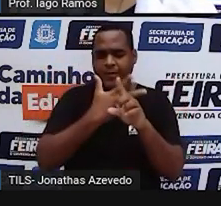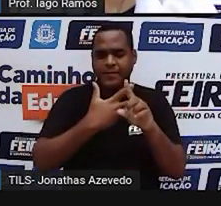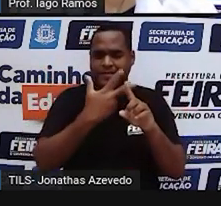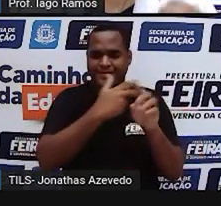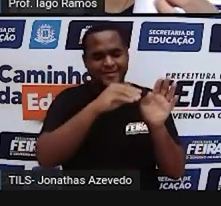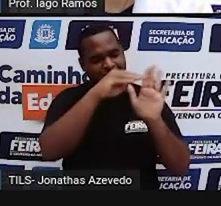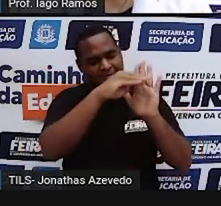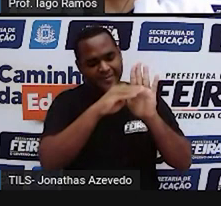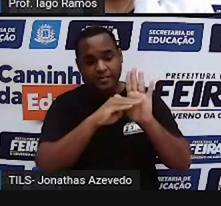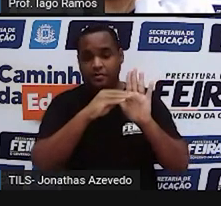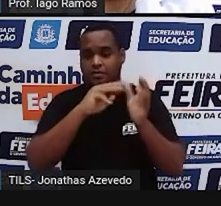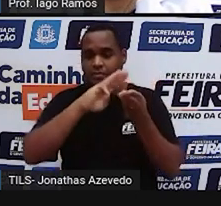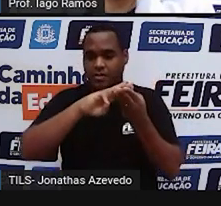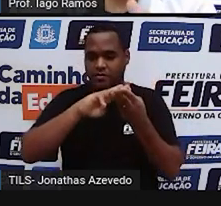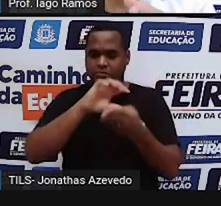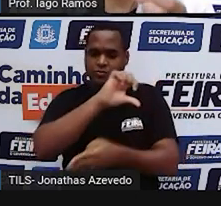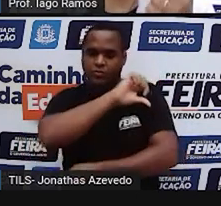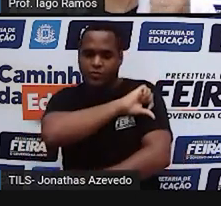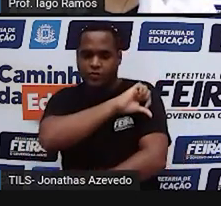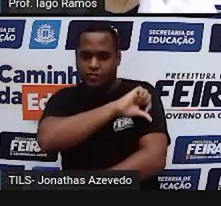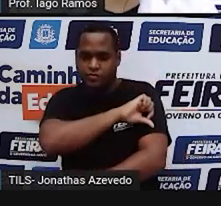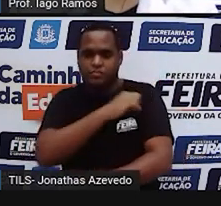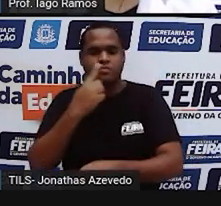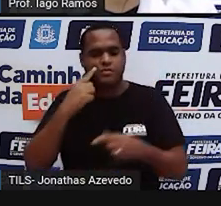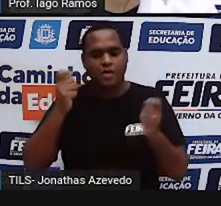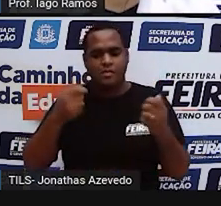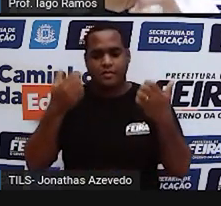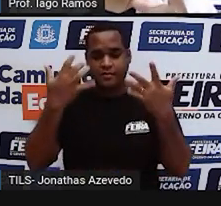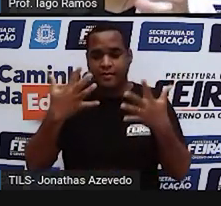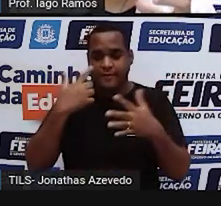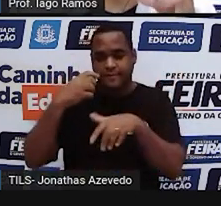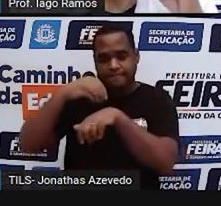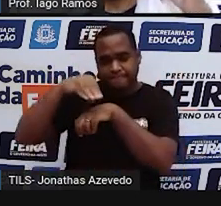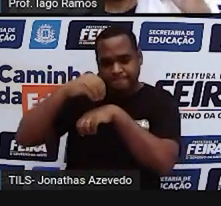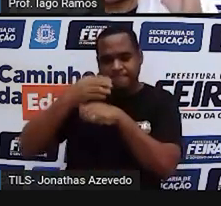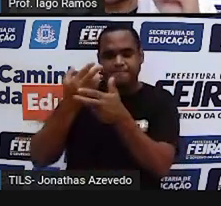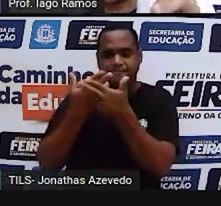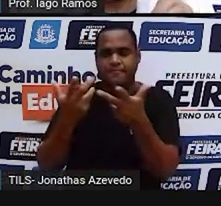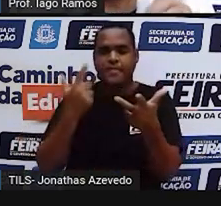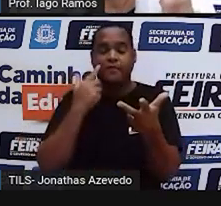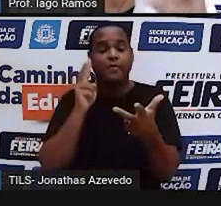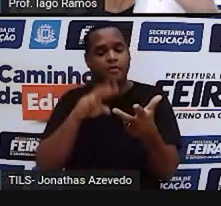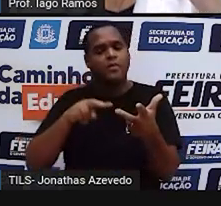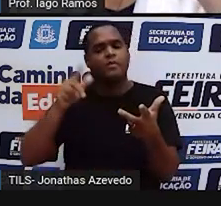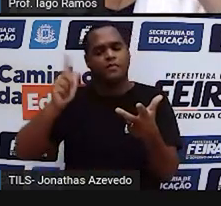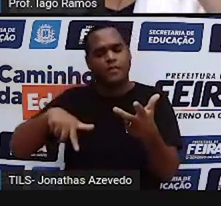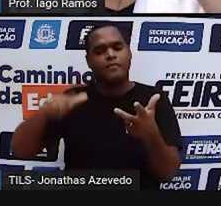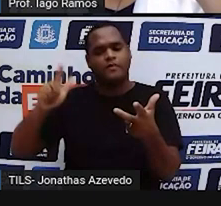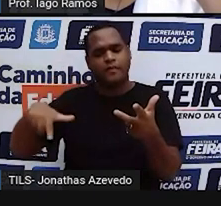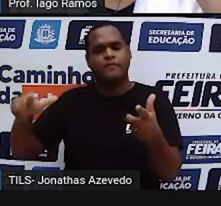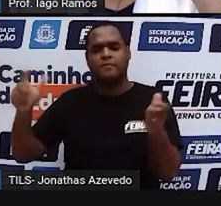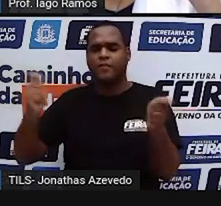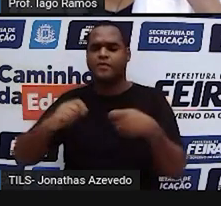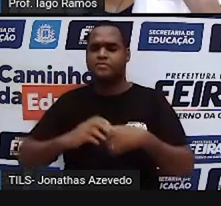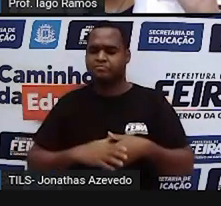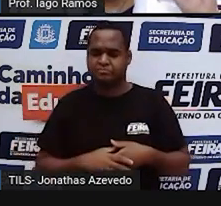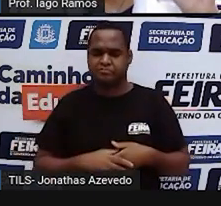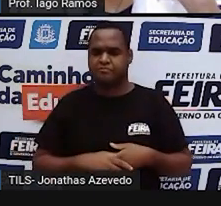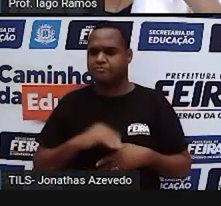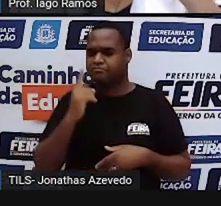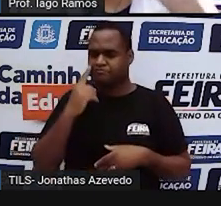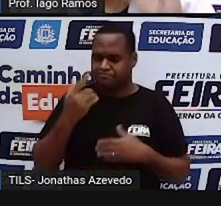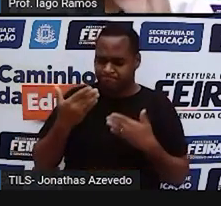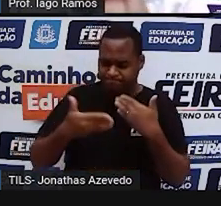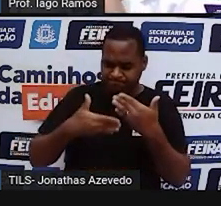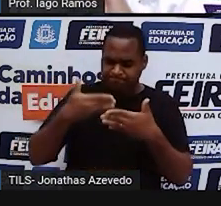a Play a matemática do 9º ano e busca essa aula aqui para você ver de novo Como é